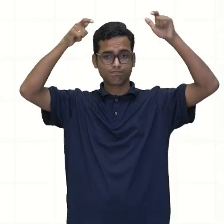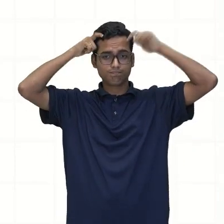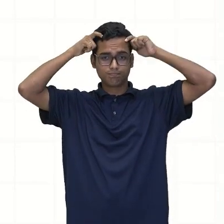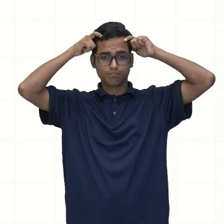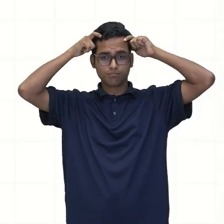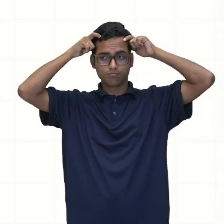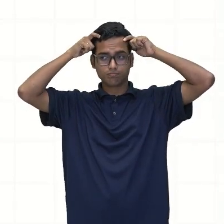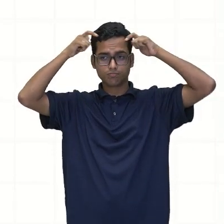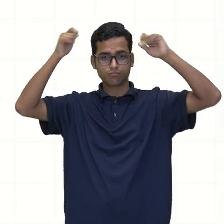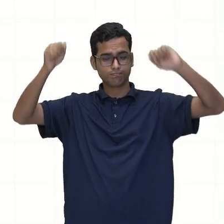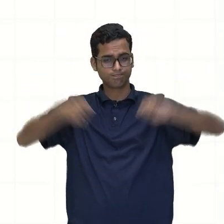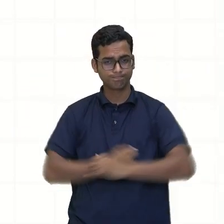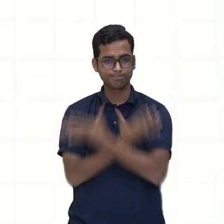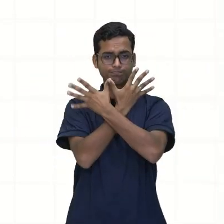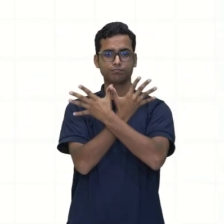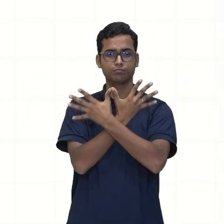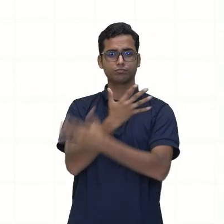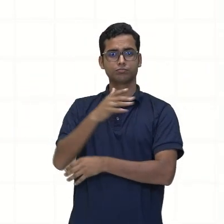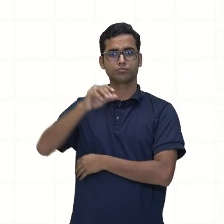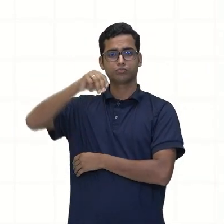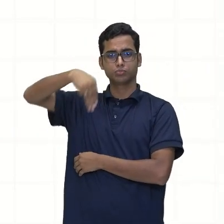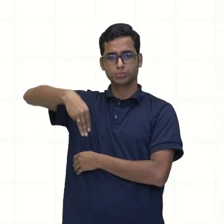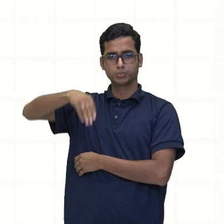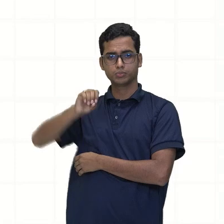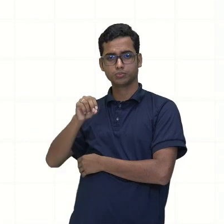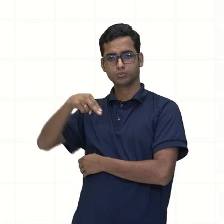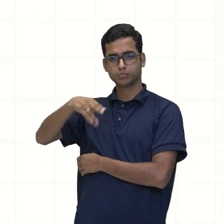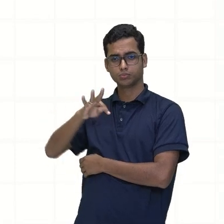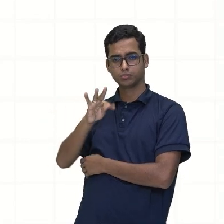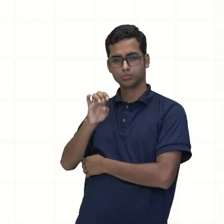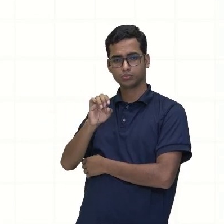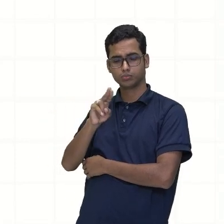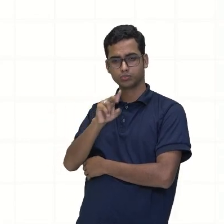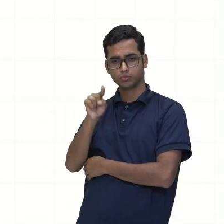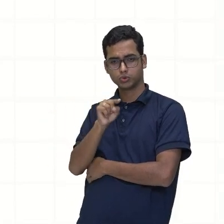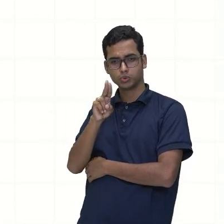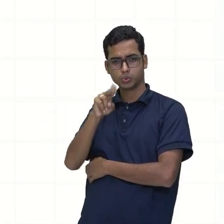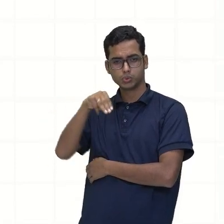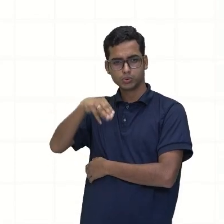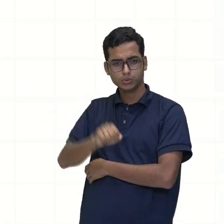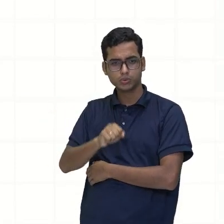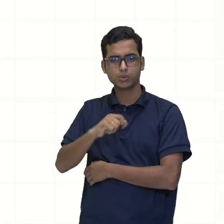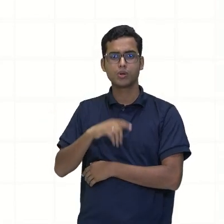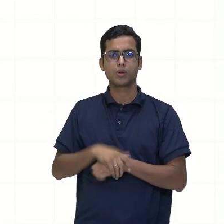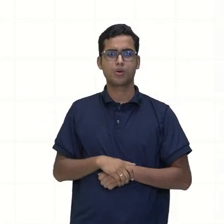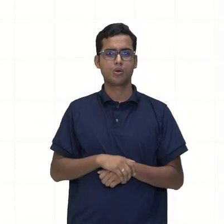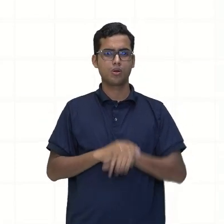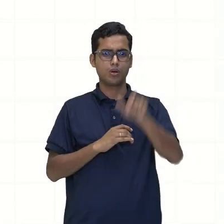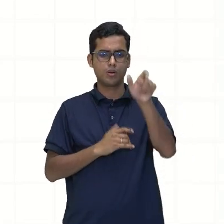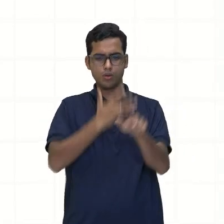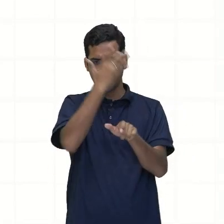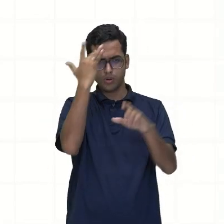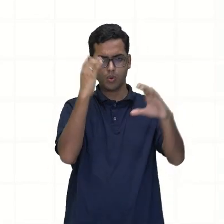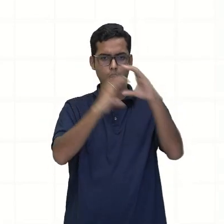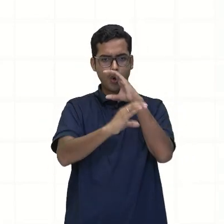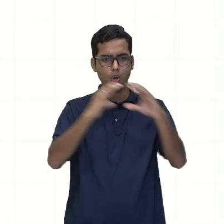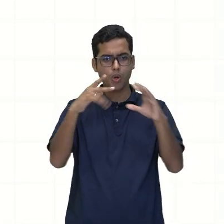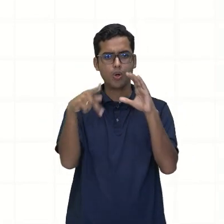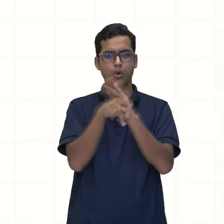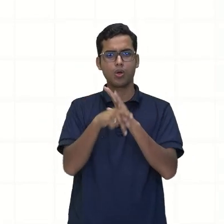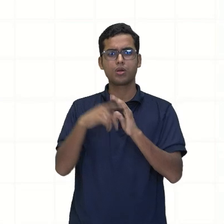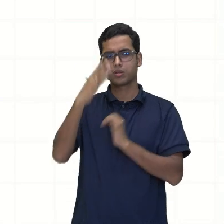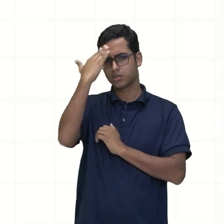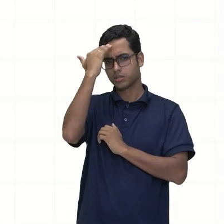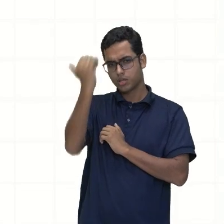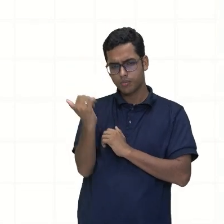Montezuma. A responsável pela comunicação foi a nativa Malinche, que falava o idioma asteca e o